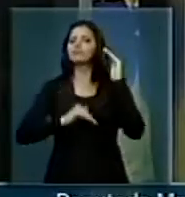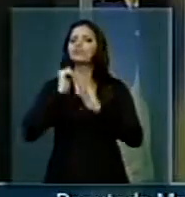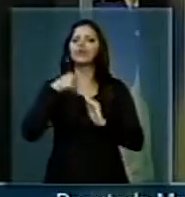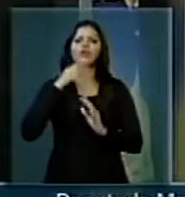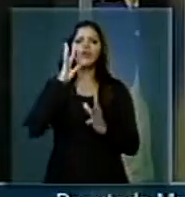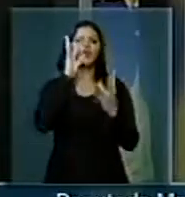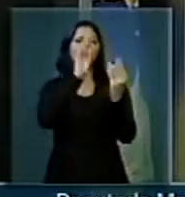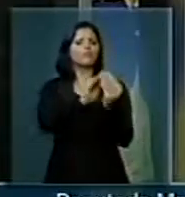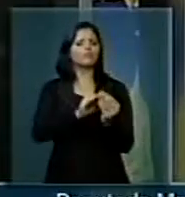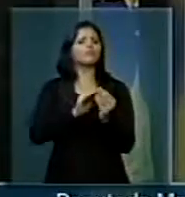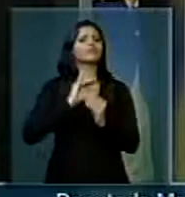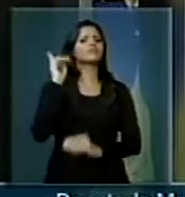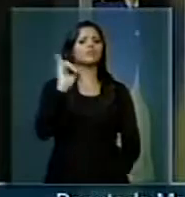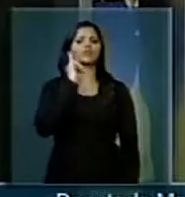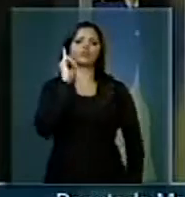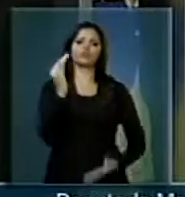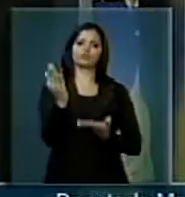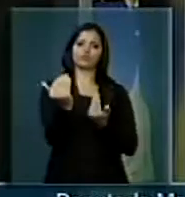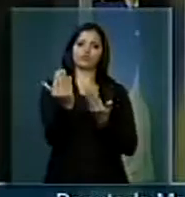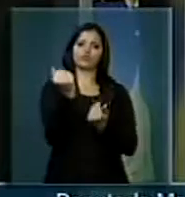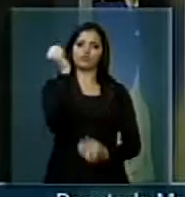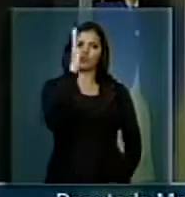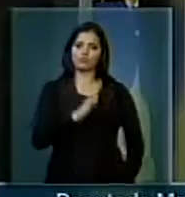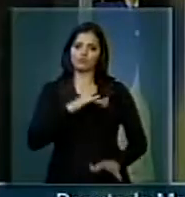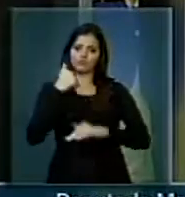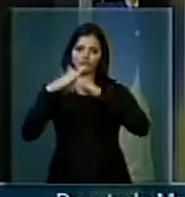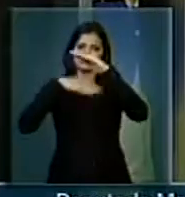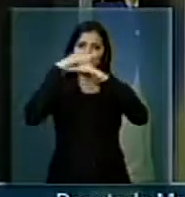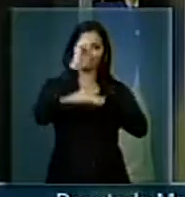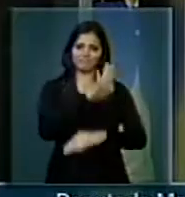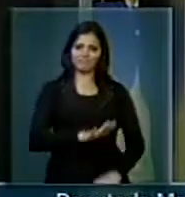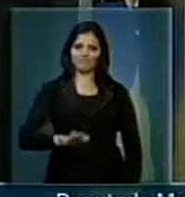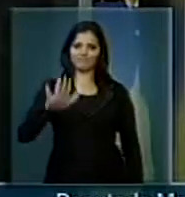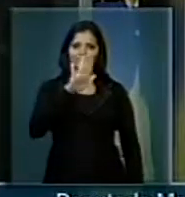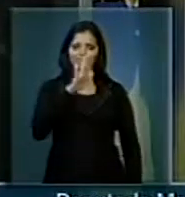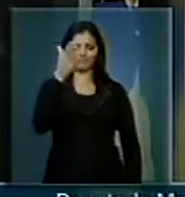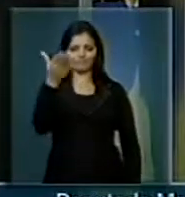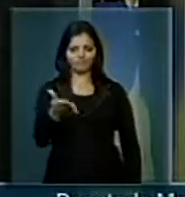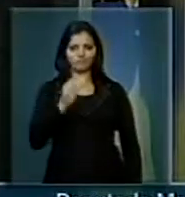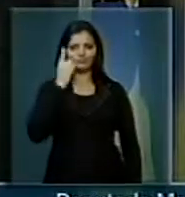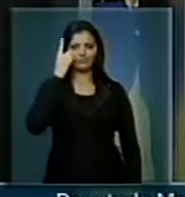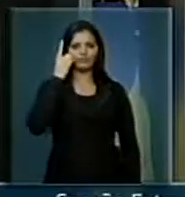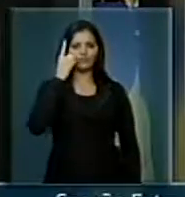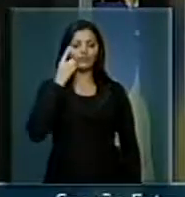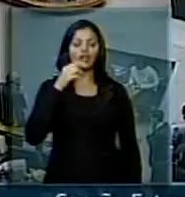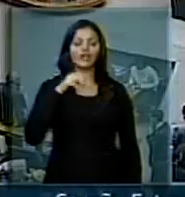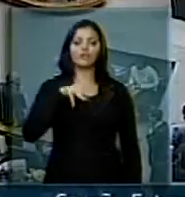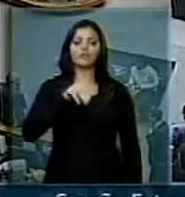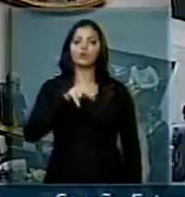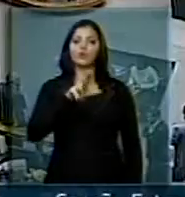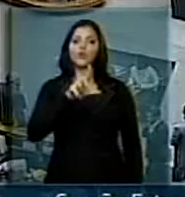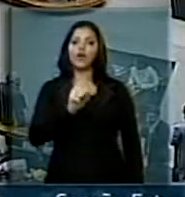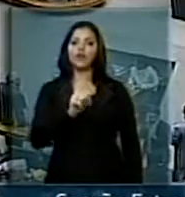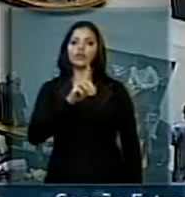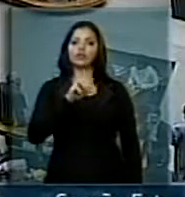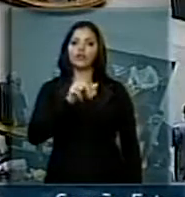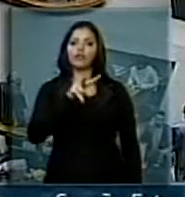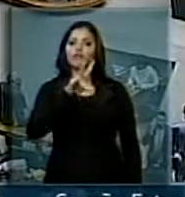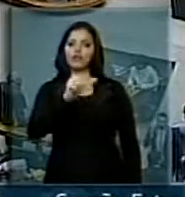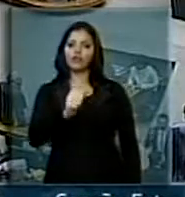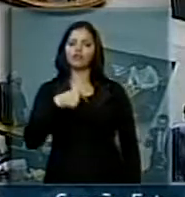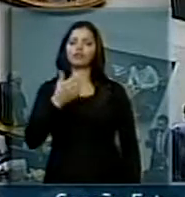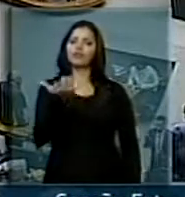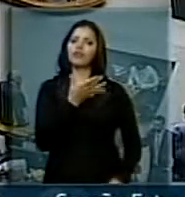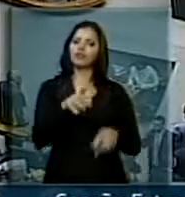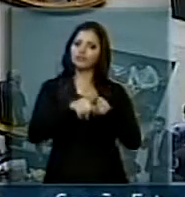dimensão, o papel da juventude brasileira para o desenvolvimento nacional. Pois não, deputado? Deputada Manuela Dávila, eu gostaria também,